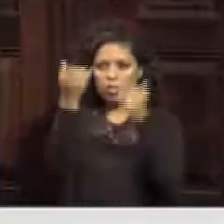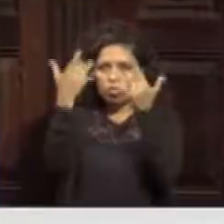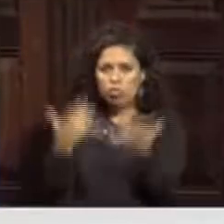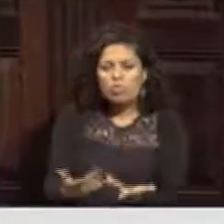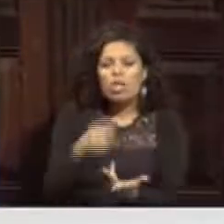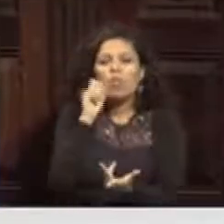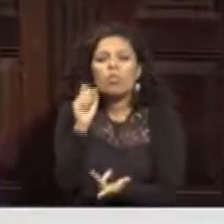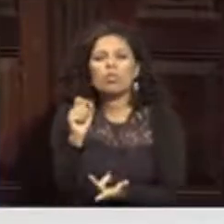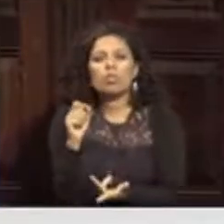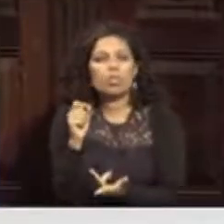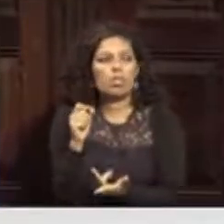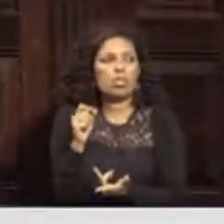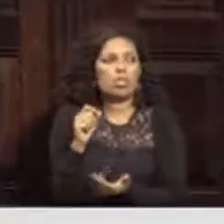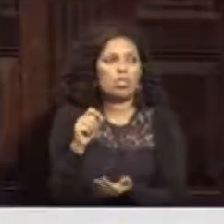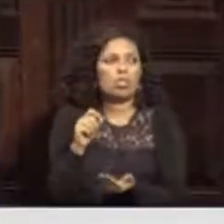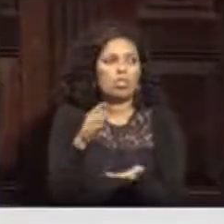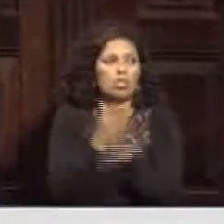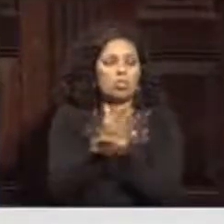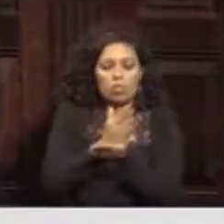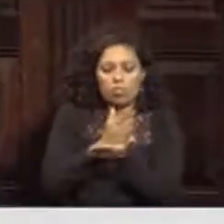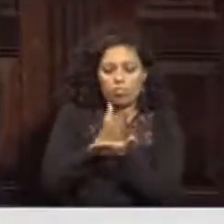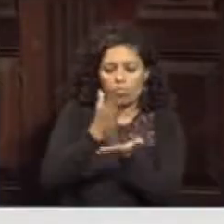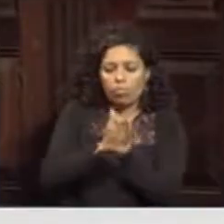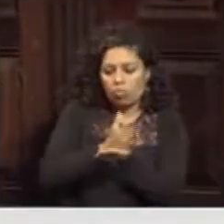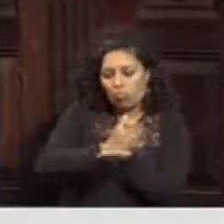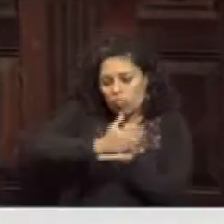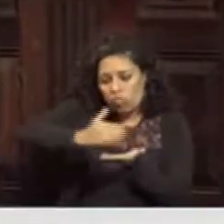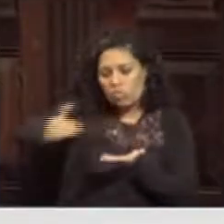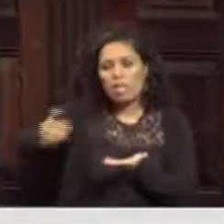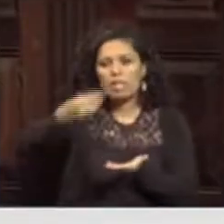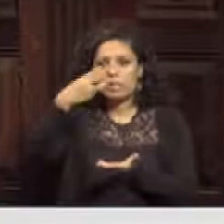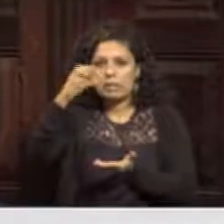desvincular 30% dos fundos do Estado,